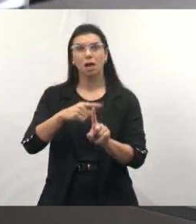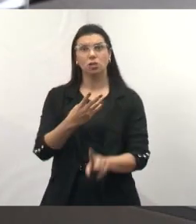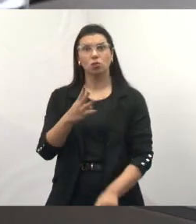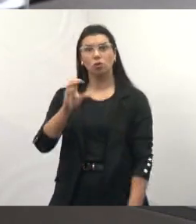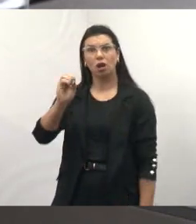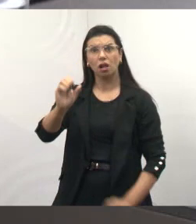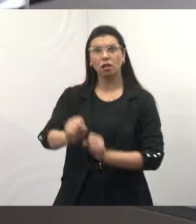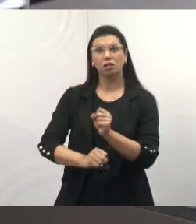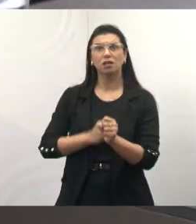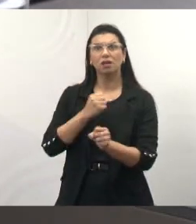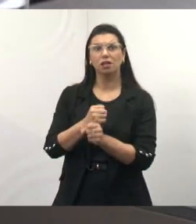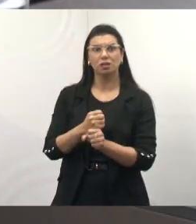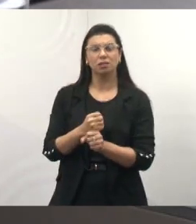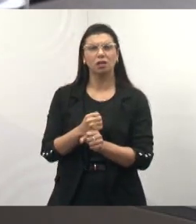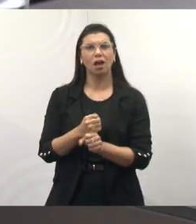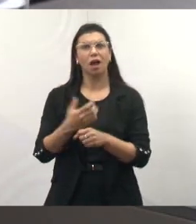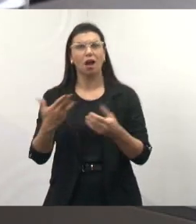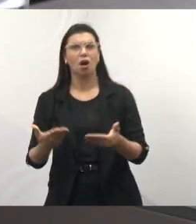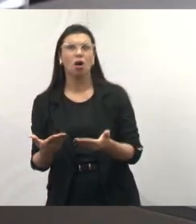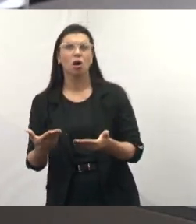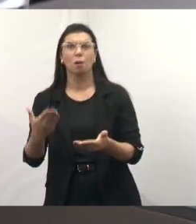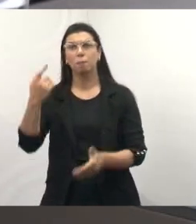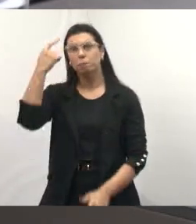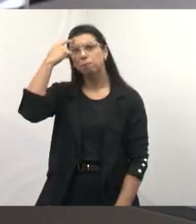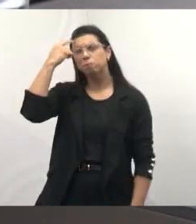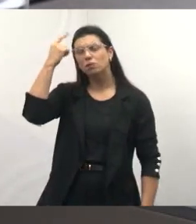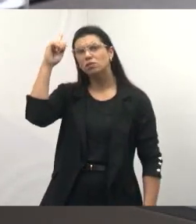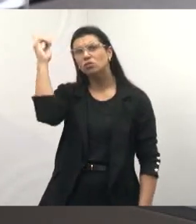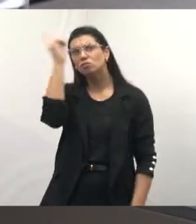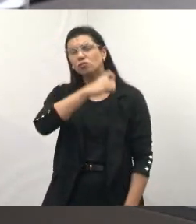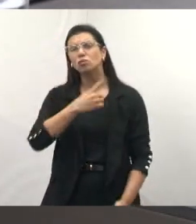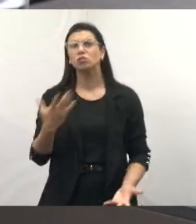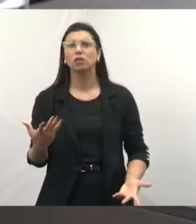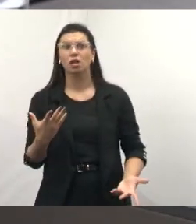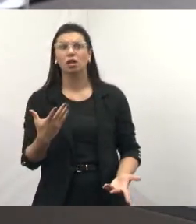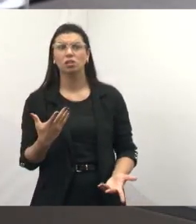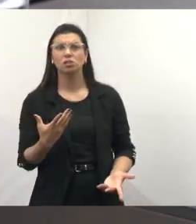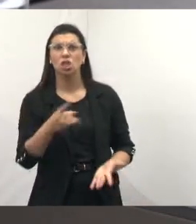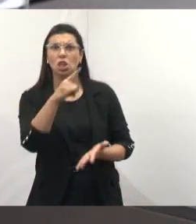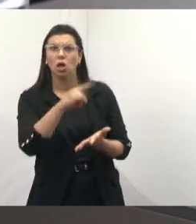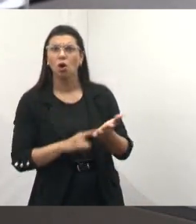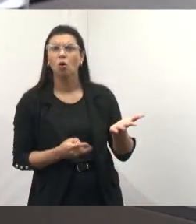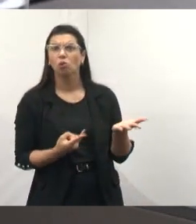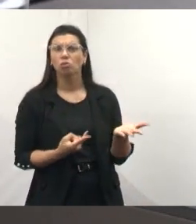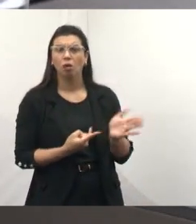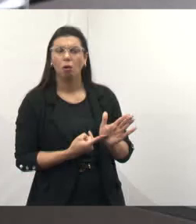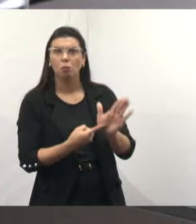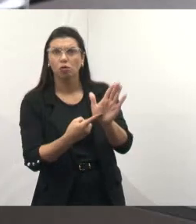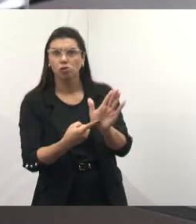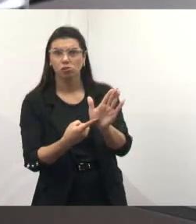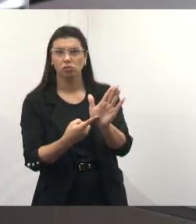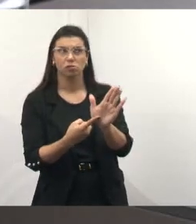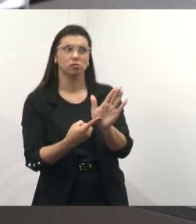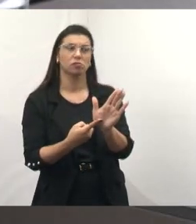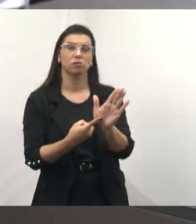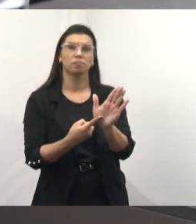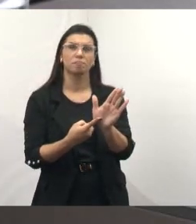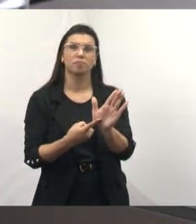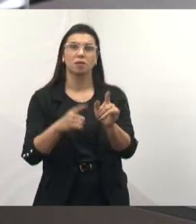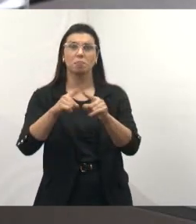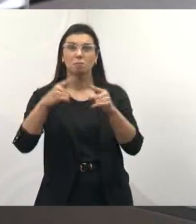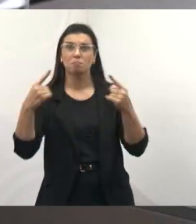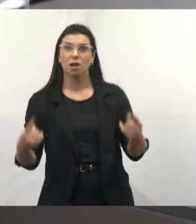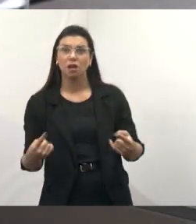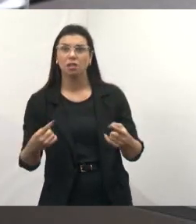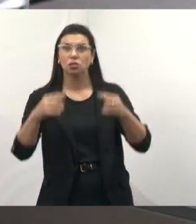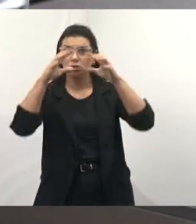você pensa, Edgar Sazak, a dificuldade de prestar conta de tudo isso, mas o melhor, contas auditadas